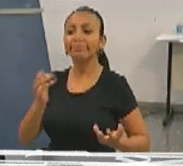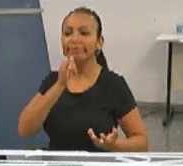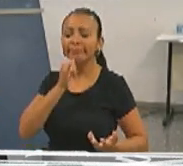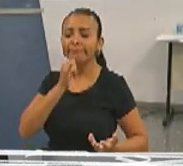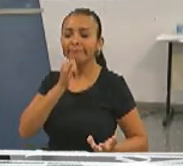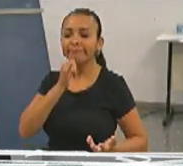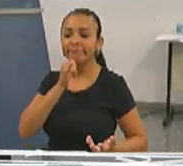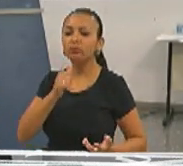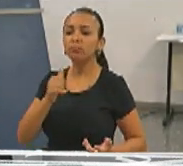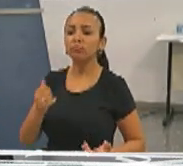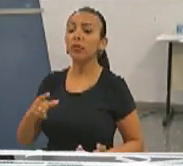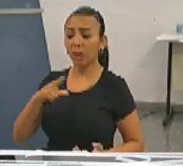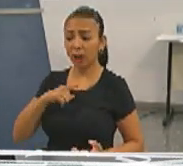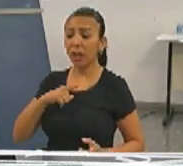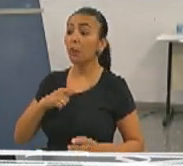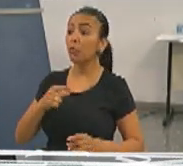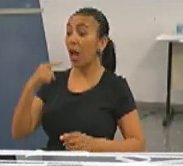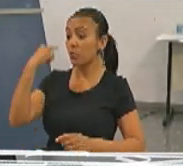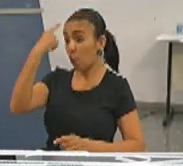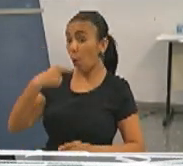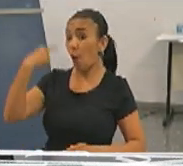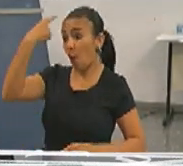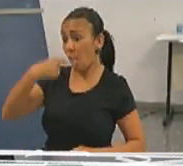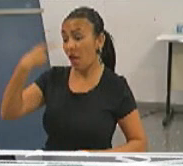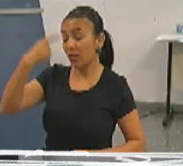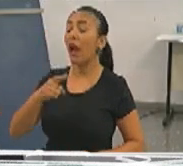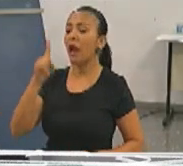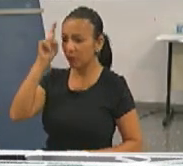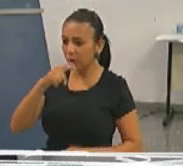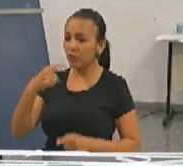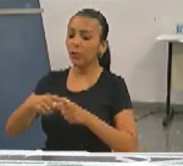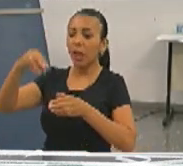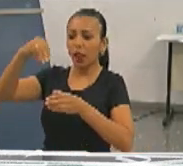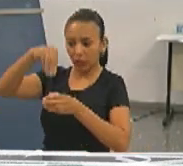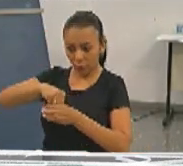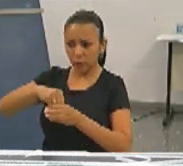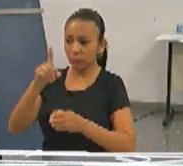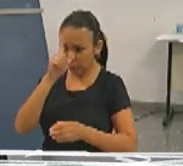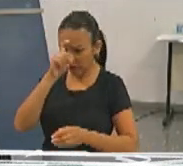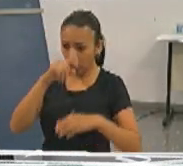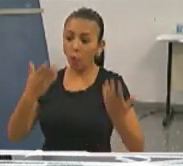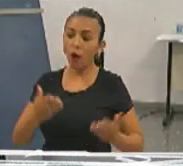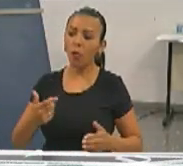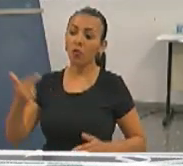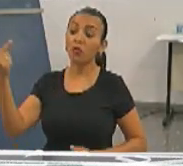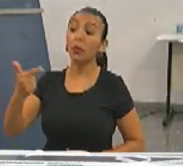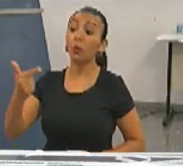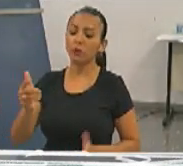dificultado pela carga horária hoje dentro do hospital? Para qual chapa? Para a chapa 2.